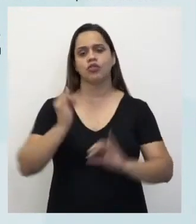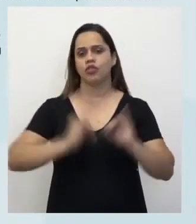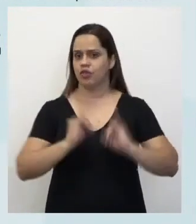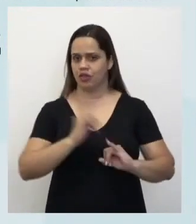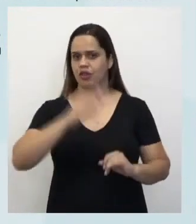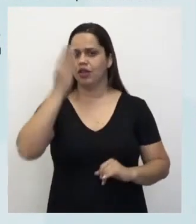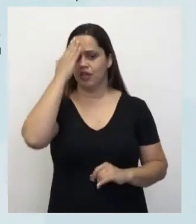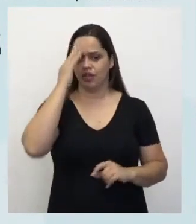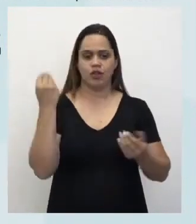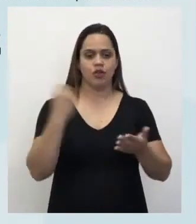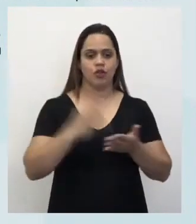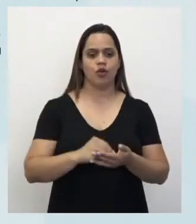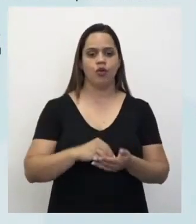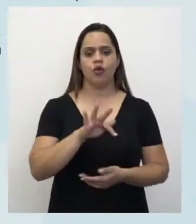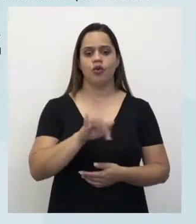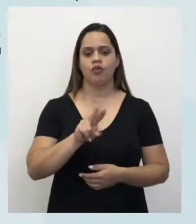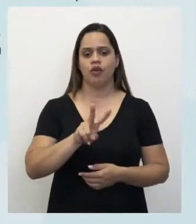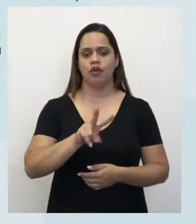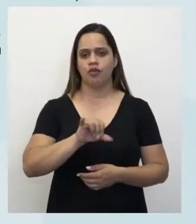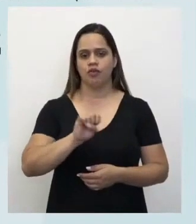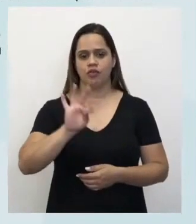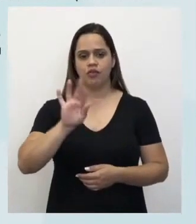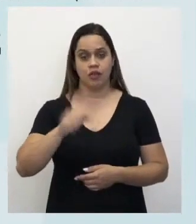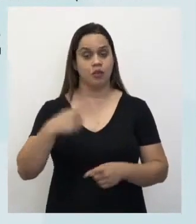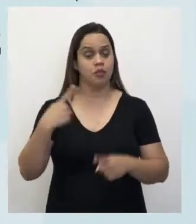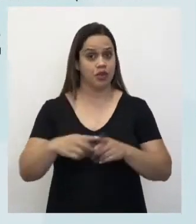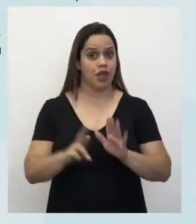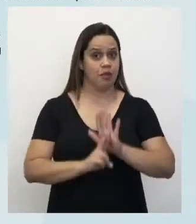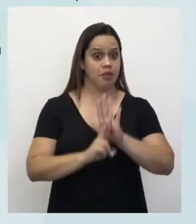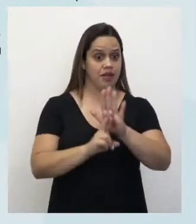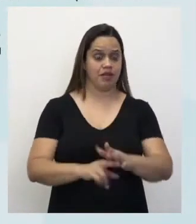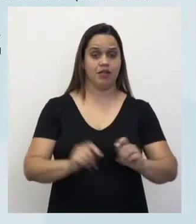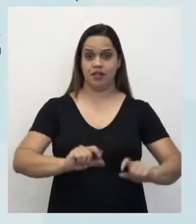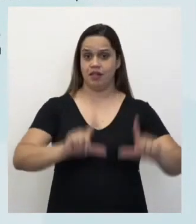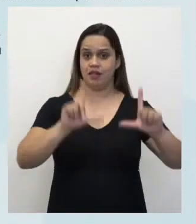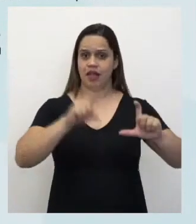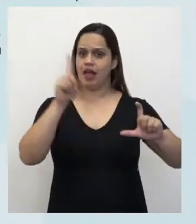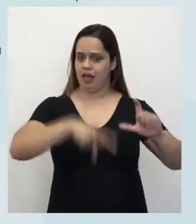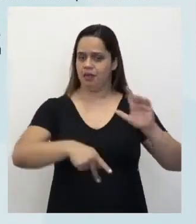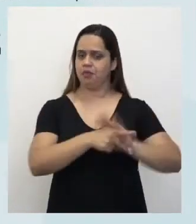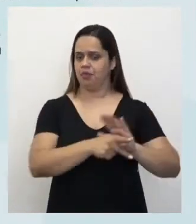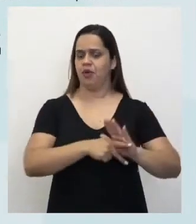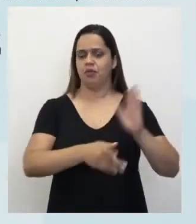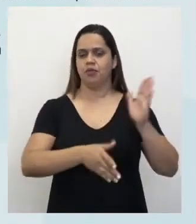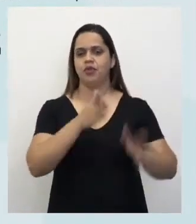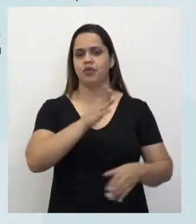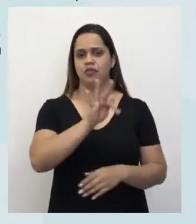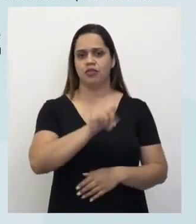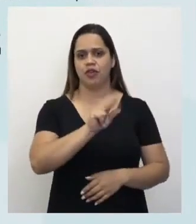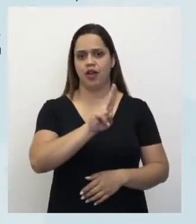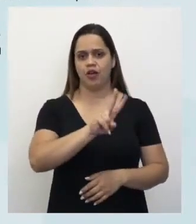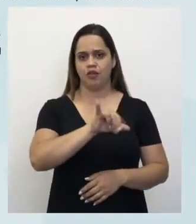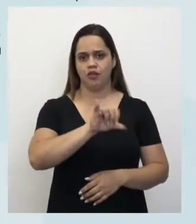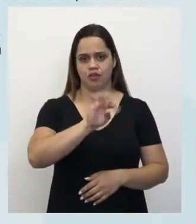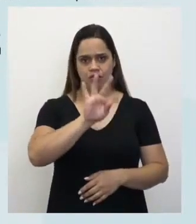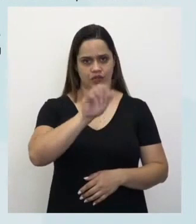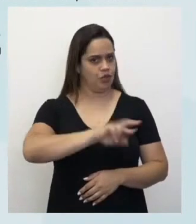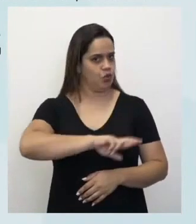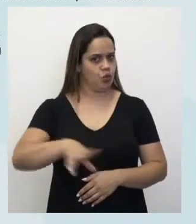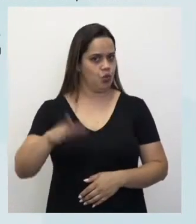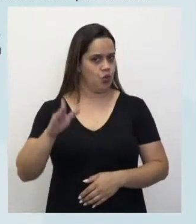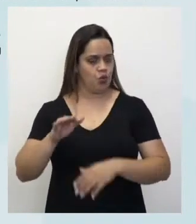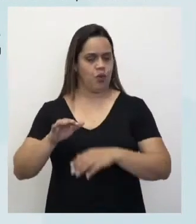pessoas colocaram fauvista porque a representação da imagem que está aí do lado é uma imagem fauvista, certo? Não é uma imagem